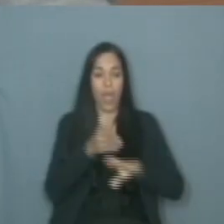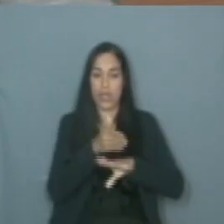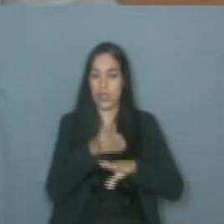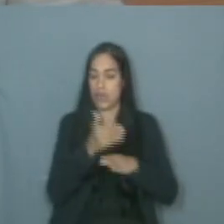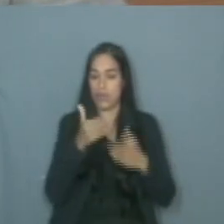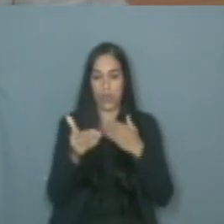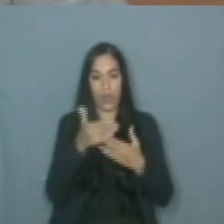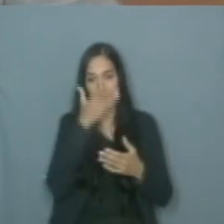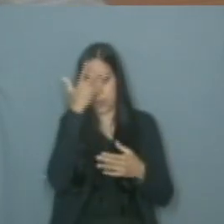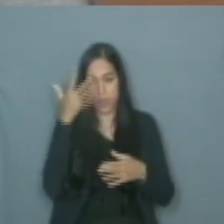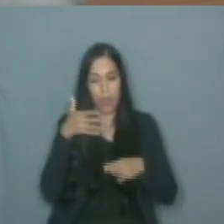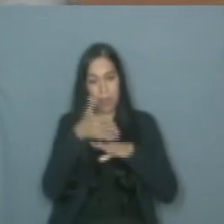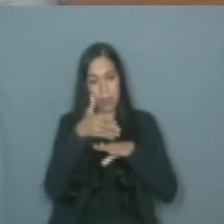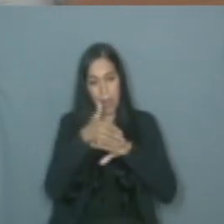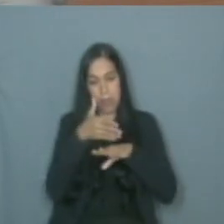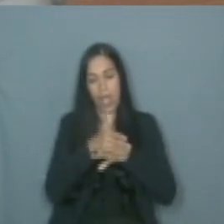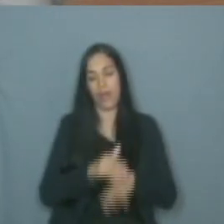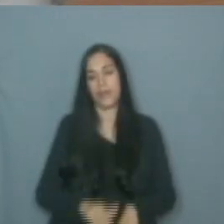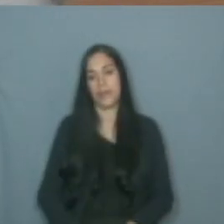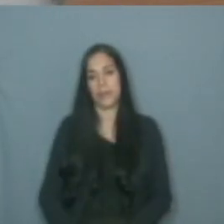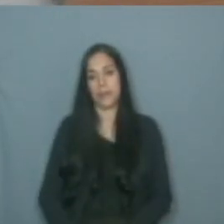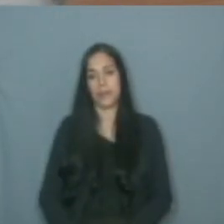pessoa.